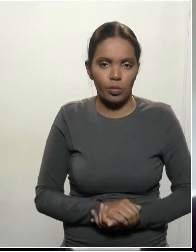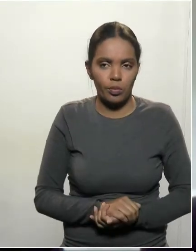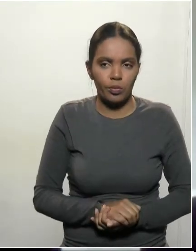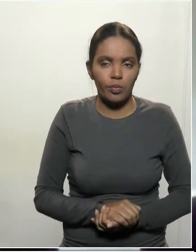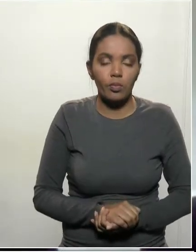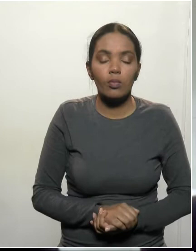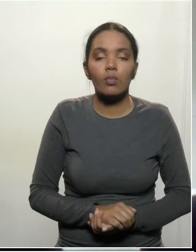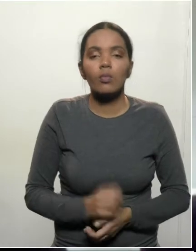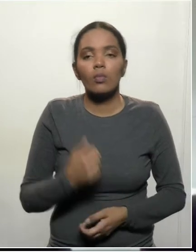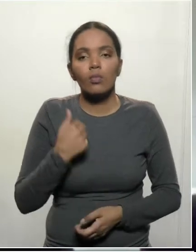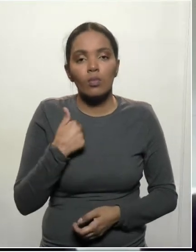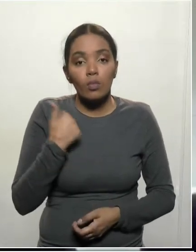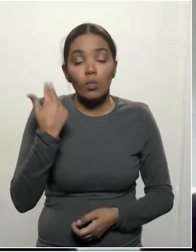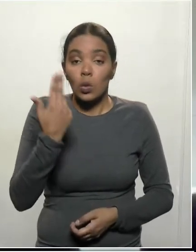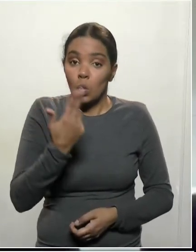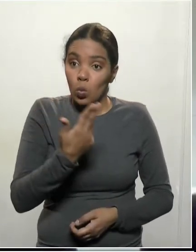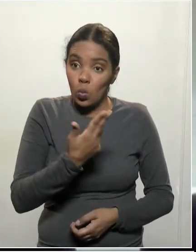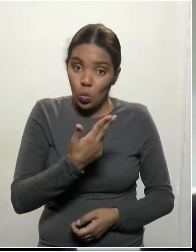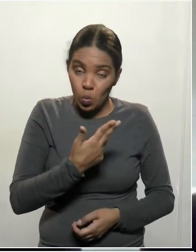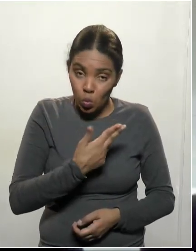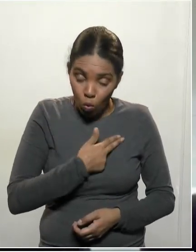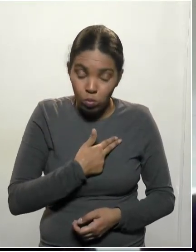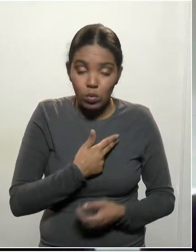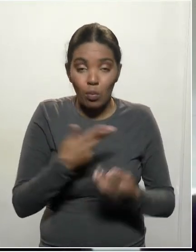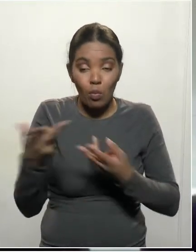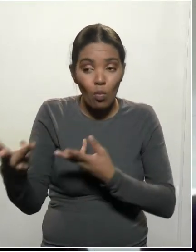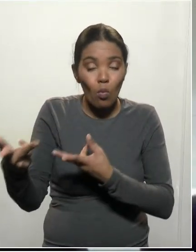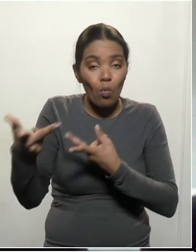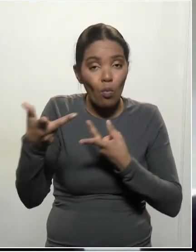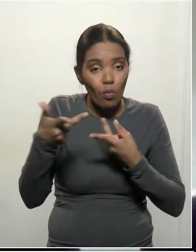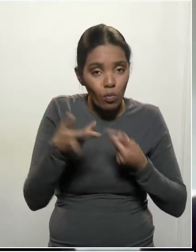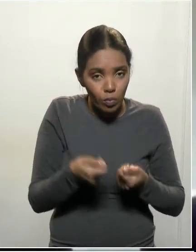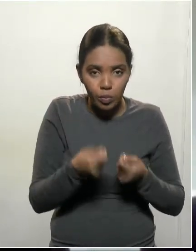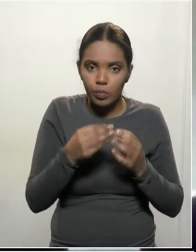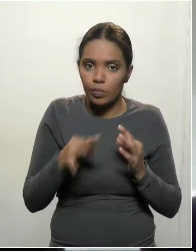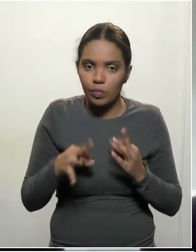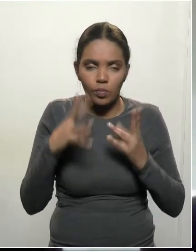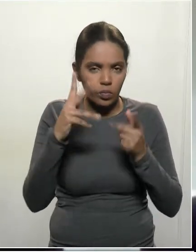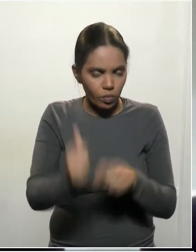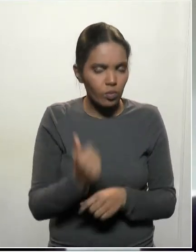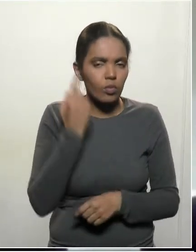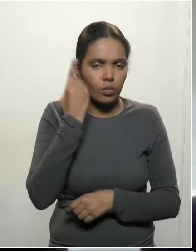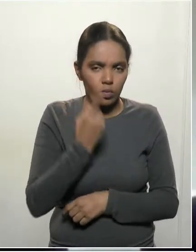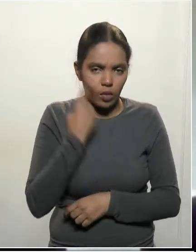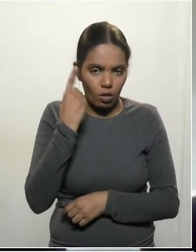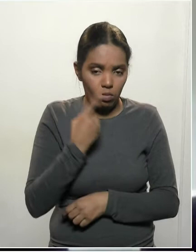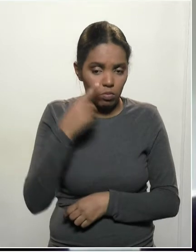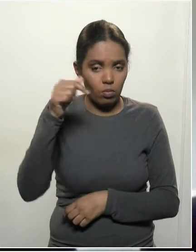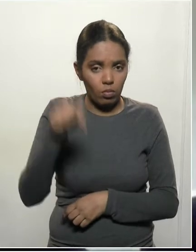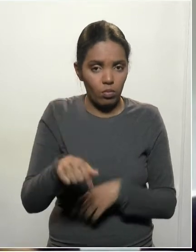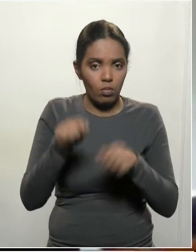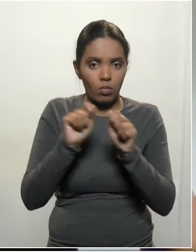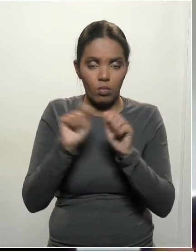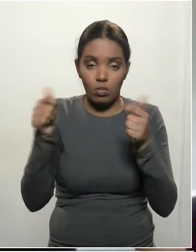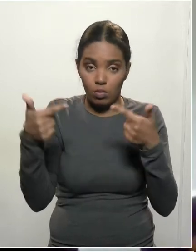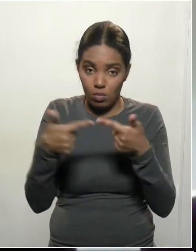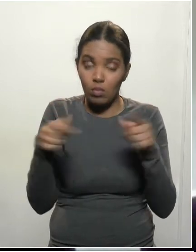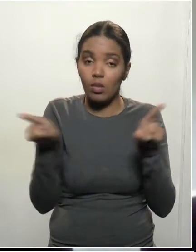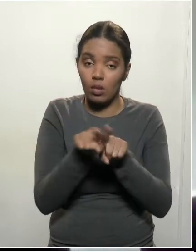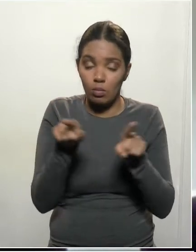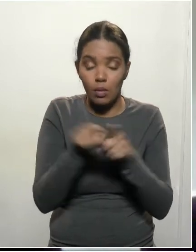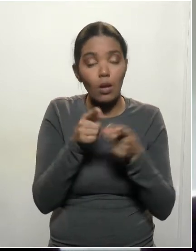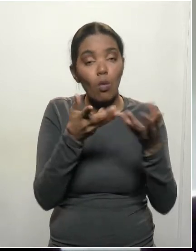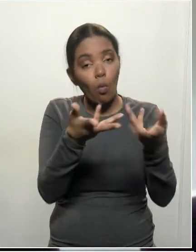Nós estamos convidando todos os deputados e deputadas desta casa, convidando a população